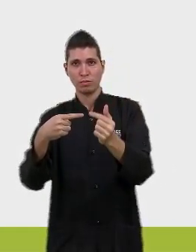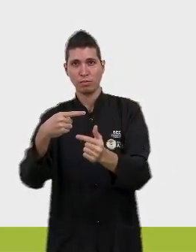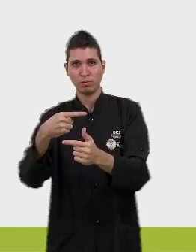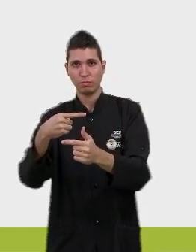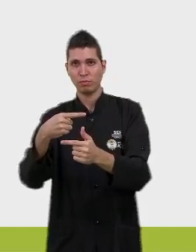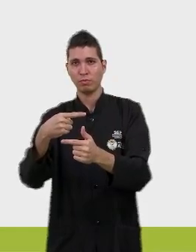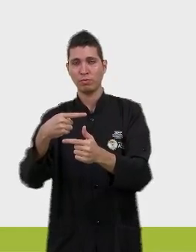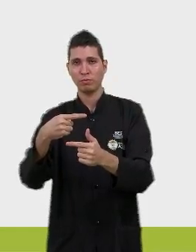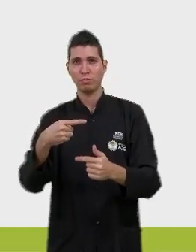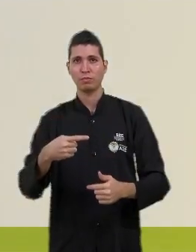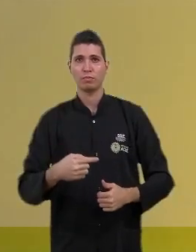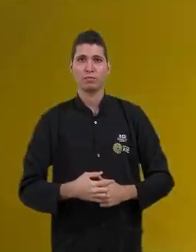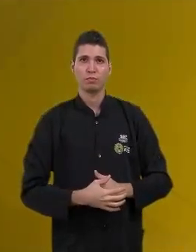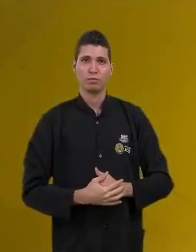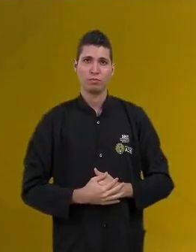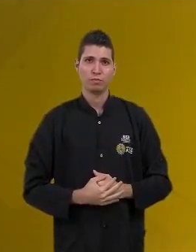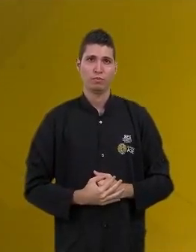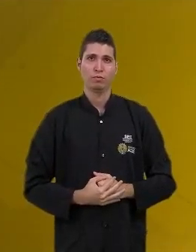Ok.